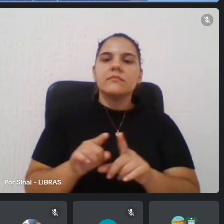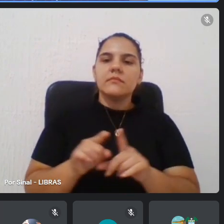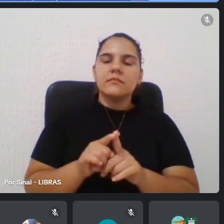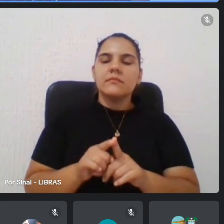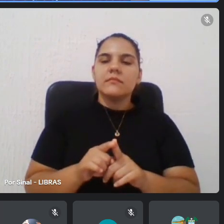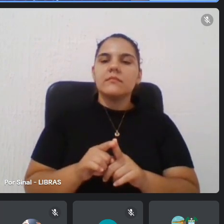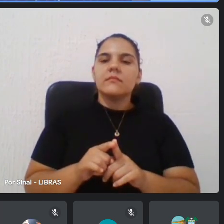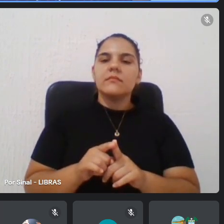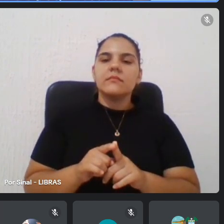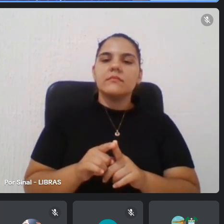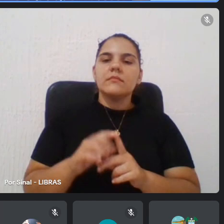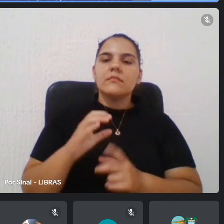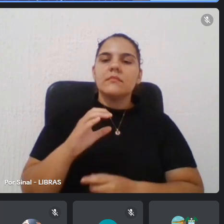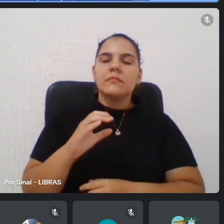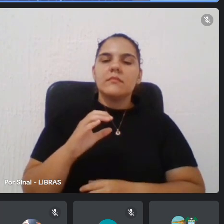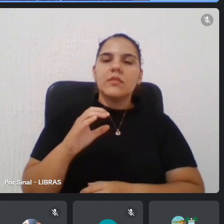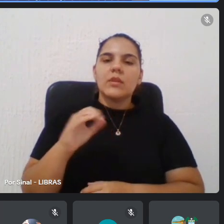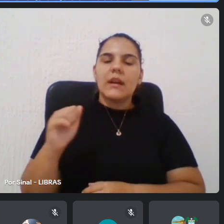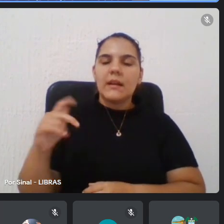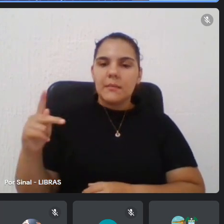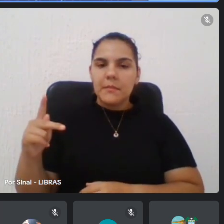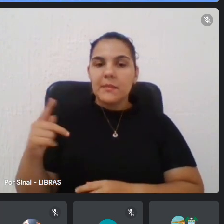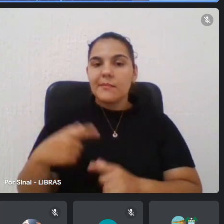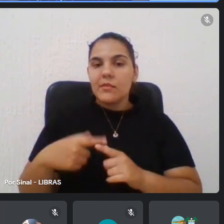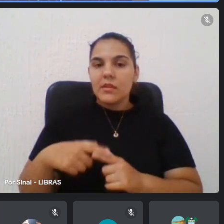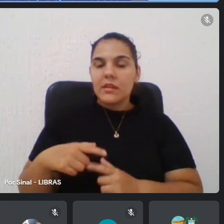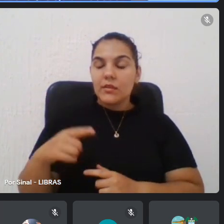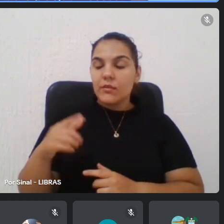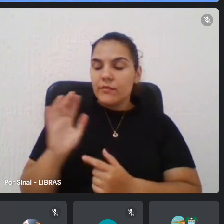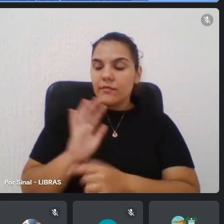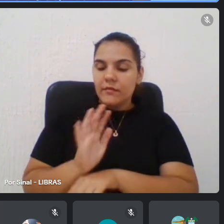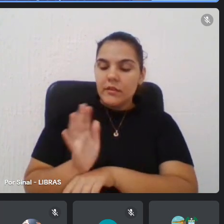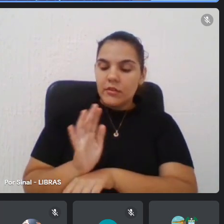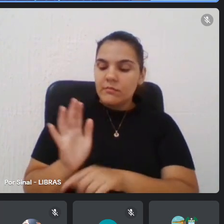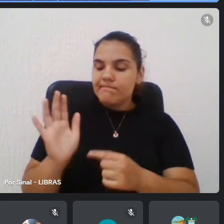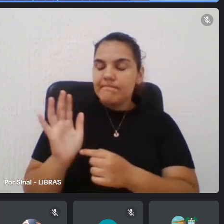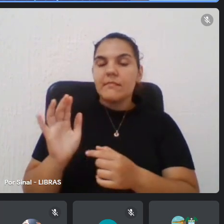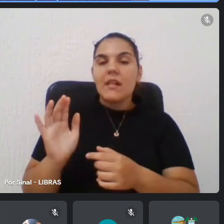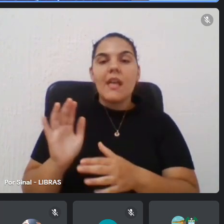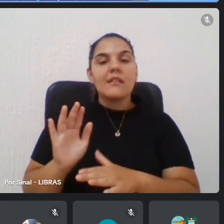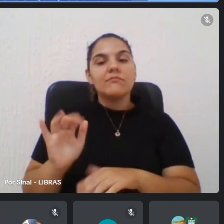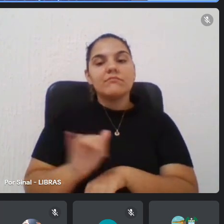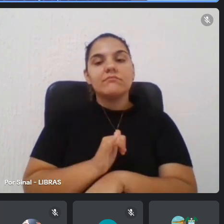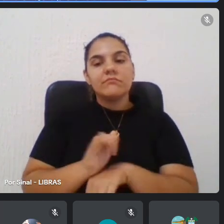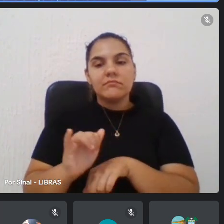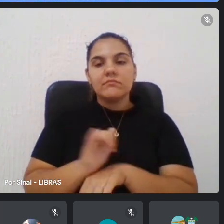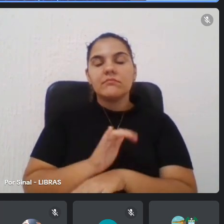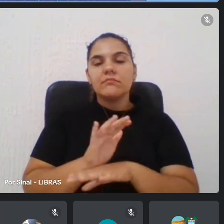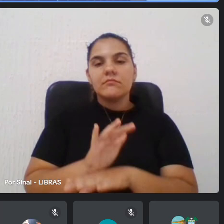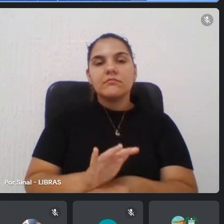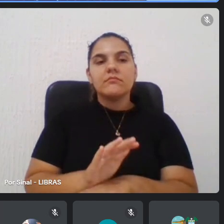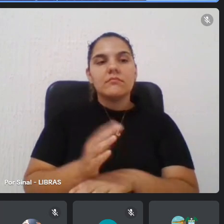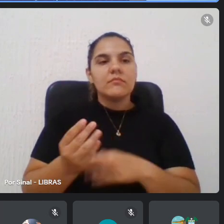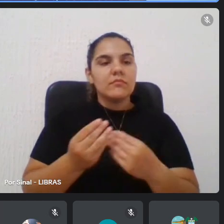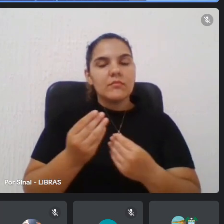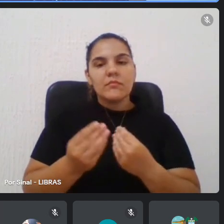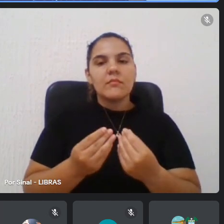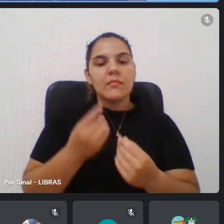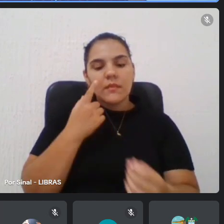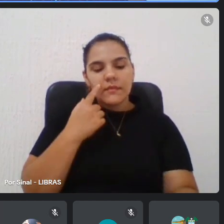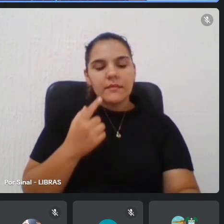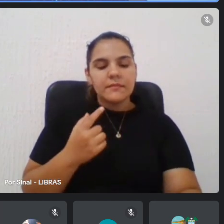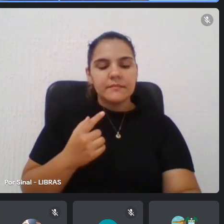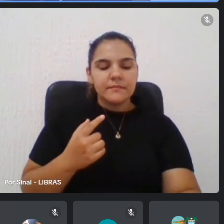filme como um gatilho para discutir questões psicológicas, questões terapêuticas que a equipe multidisciplinar